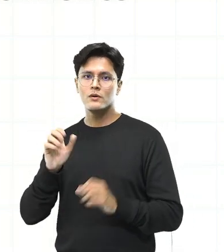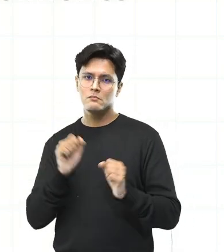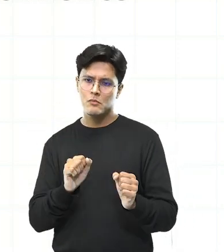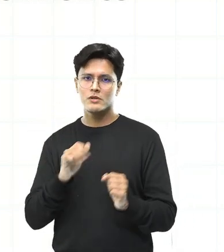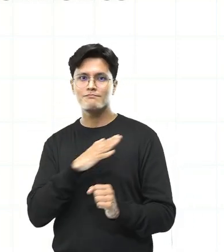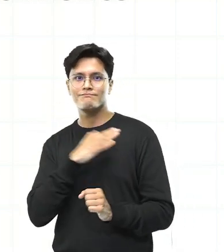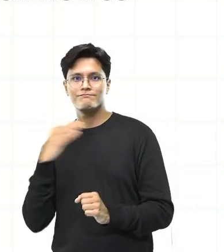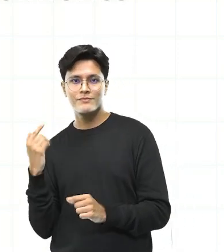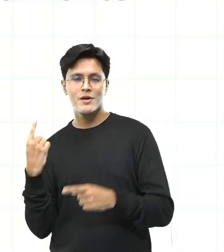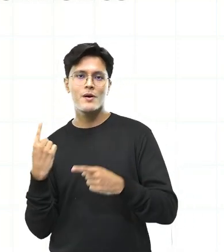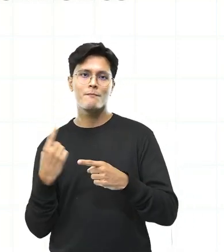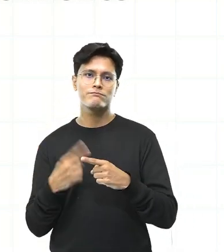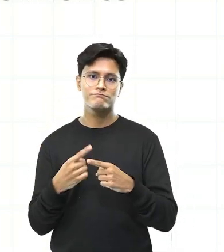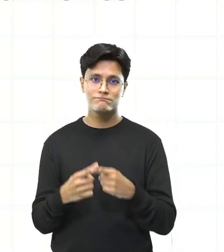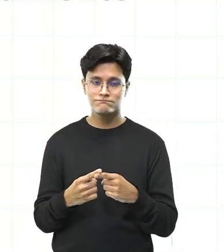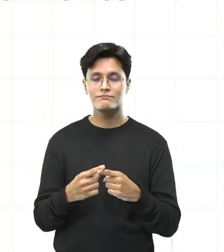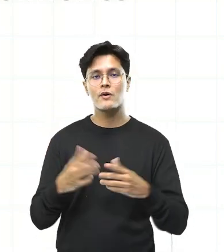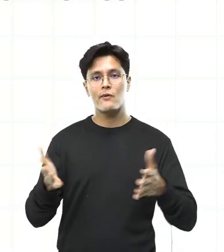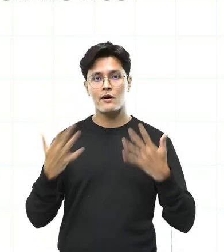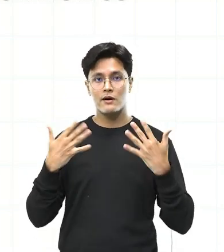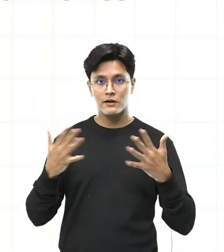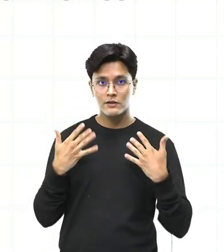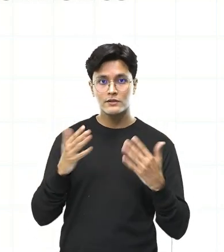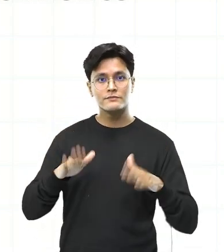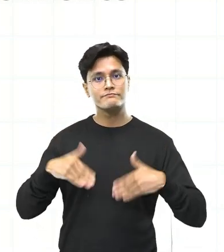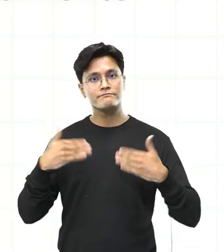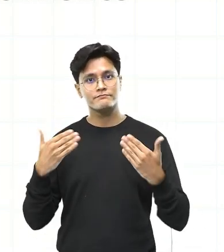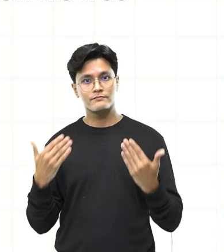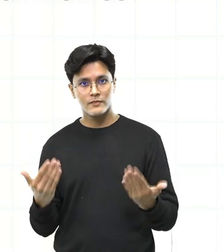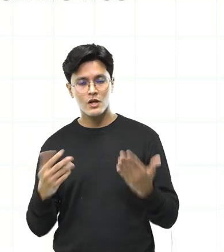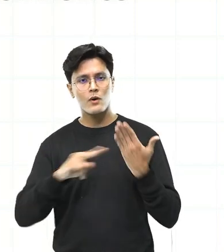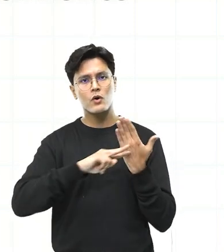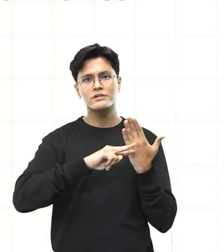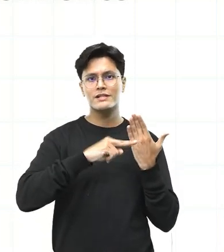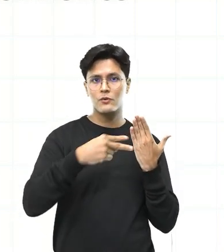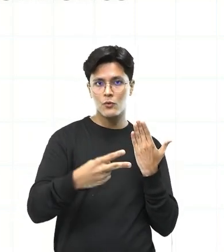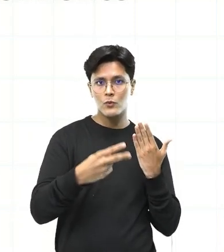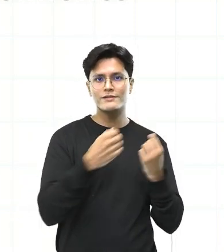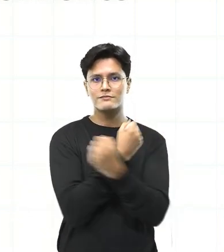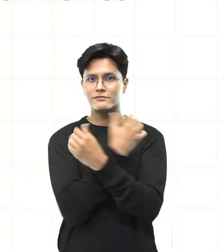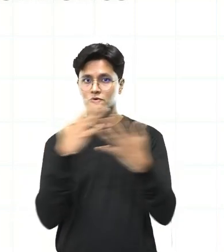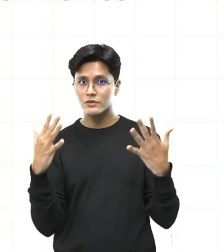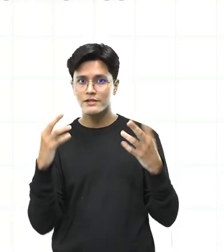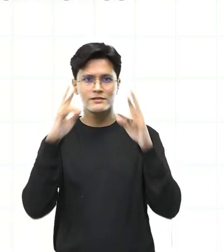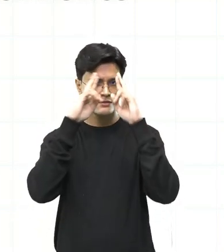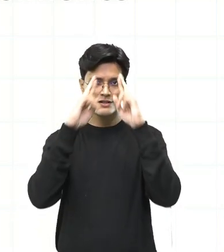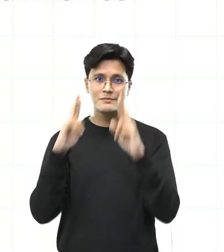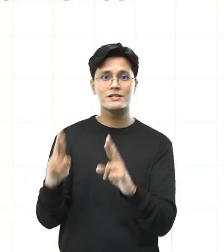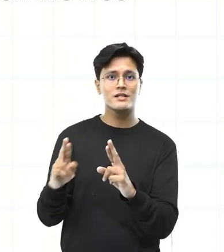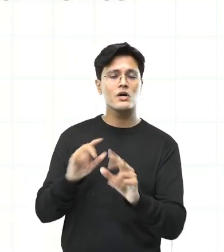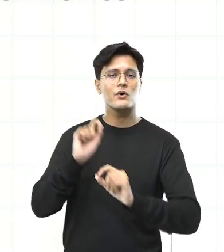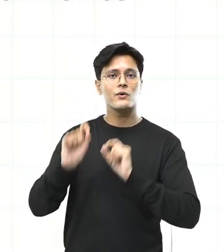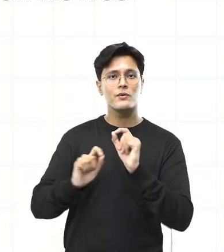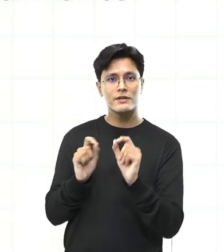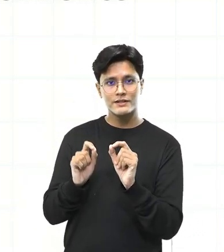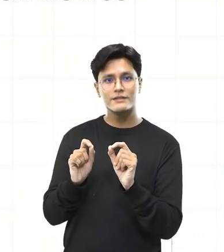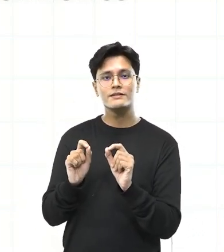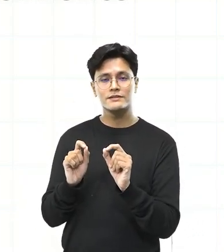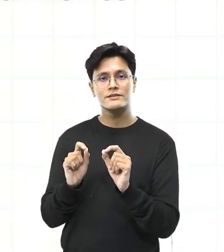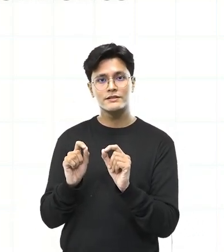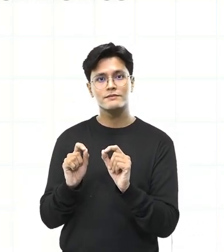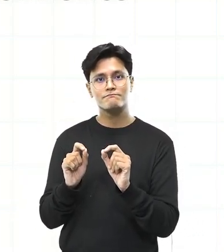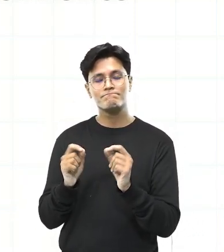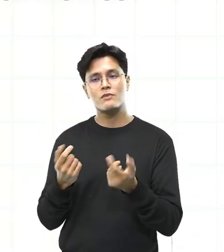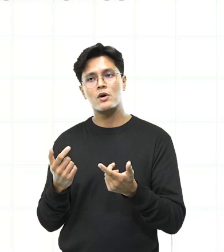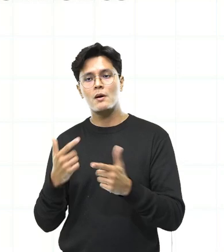acontecendo no nosso ambiente. Então, o preço que pagamos por desrespeitar a natureza né? E ainda continuamos ignorando